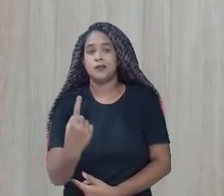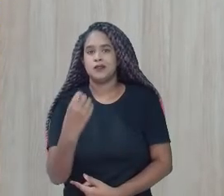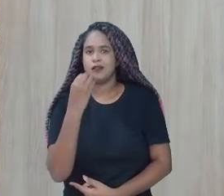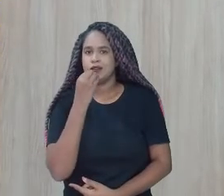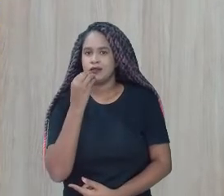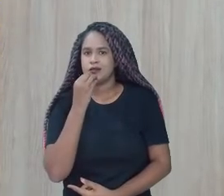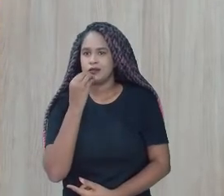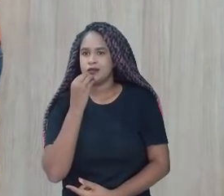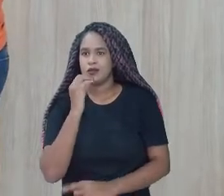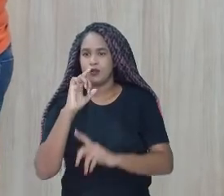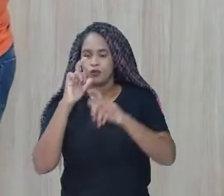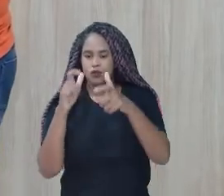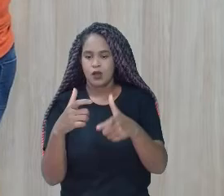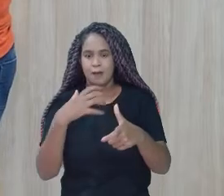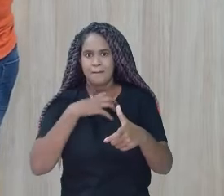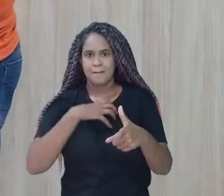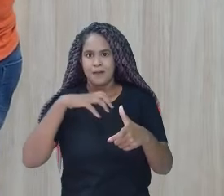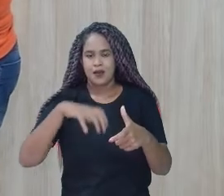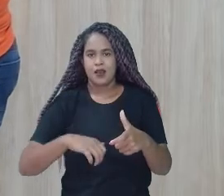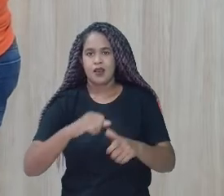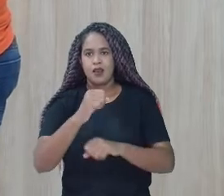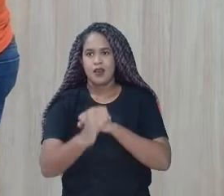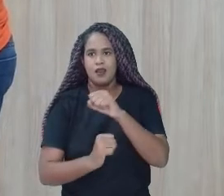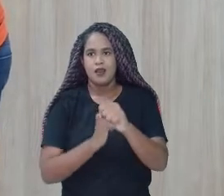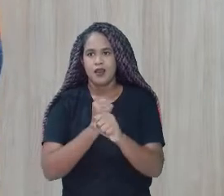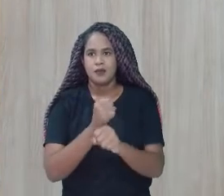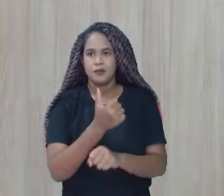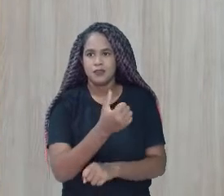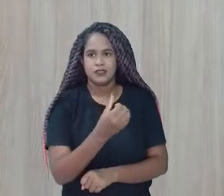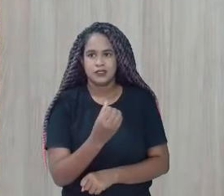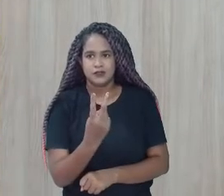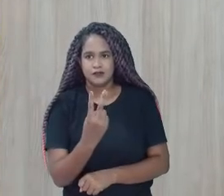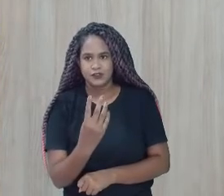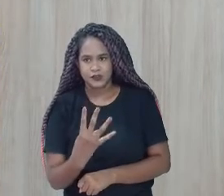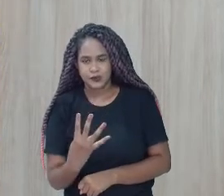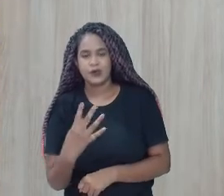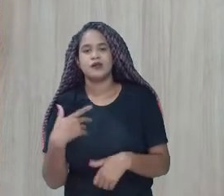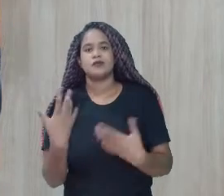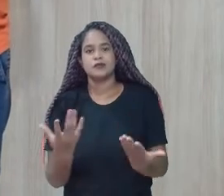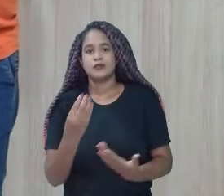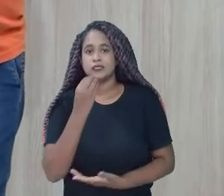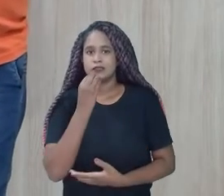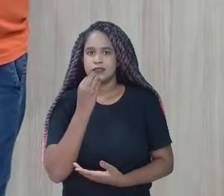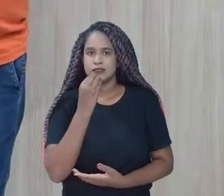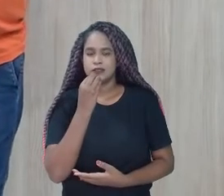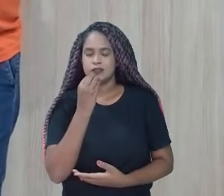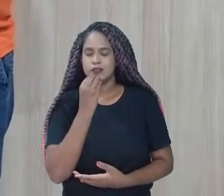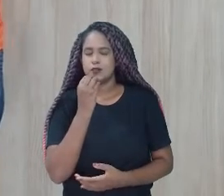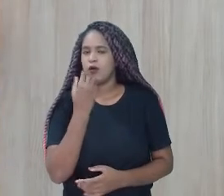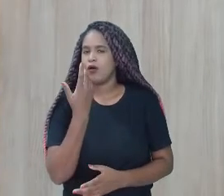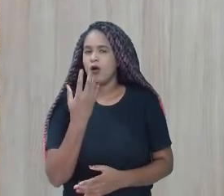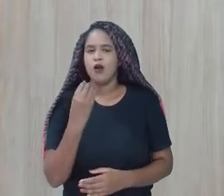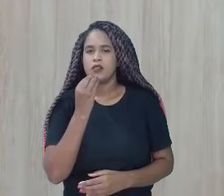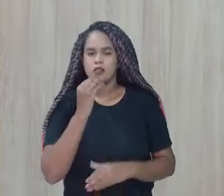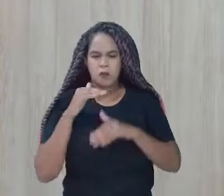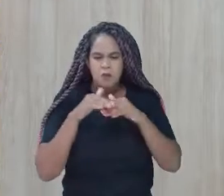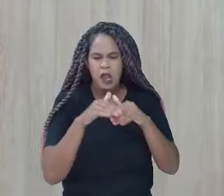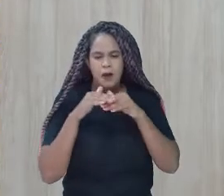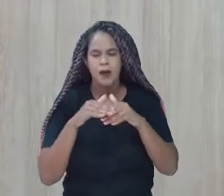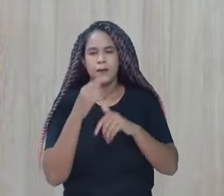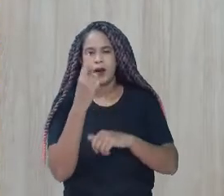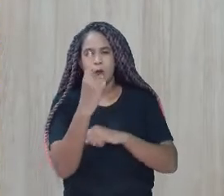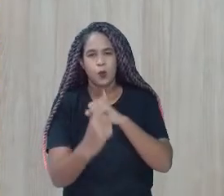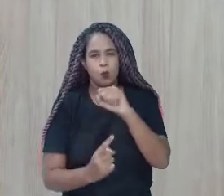ocupação ocorreu na Bahia em 1624. Então, essa tentativa ela durou um ano, eles fizeram um cerco